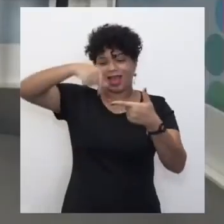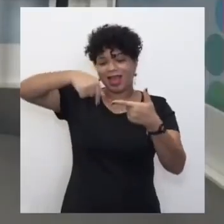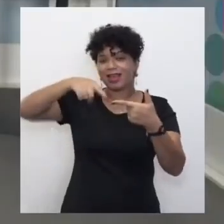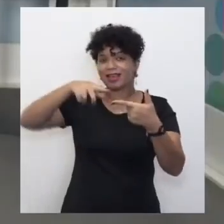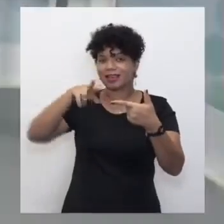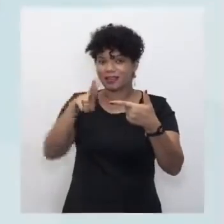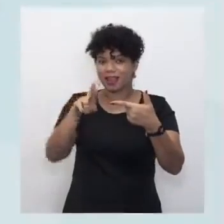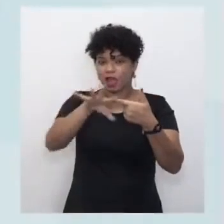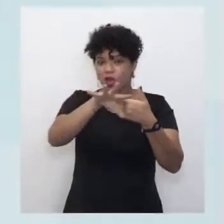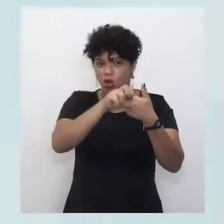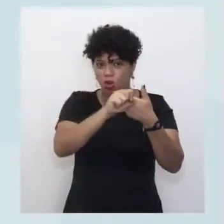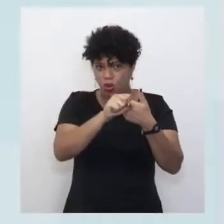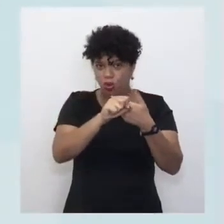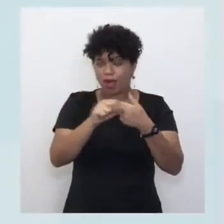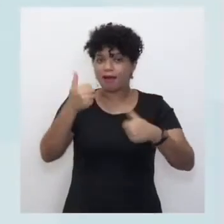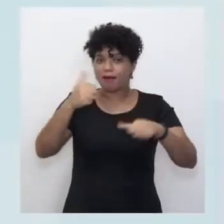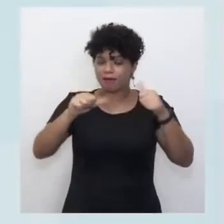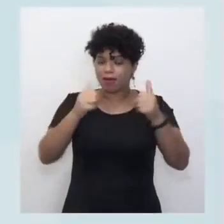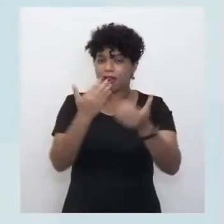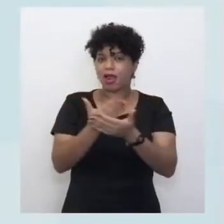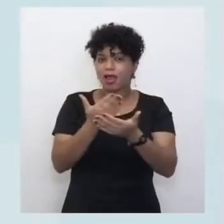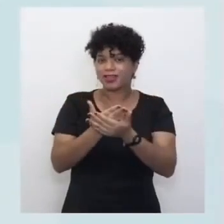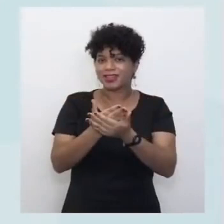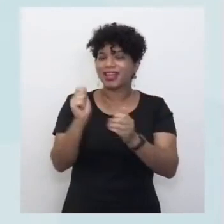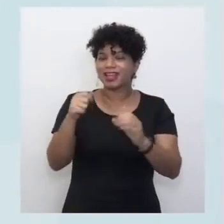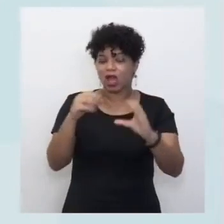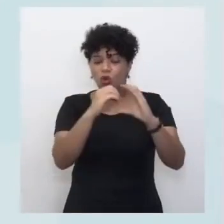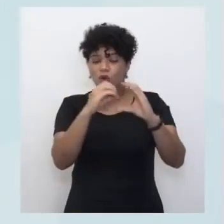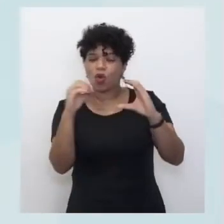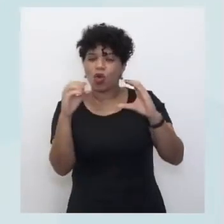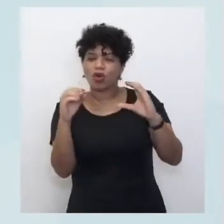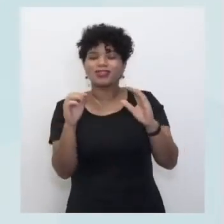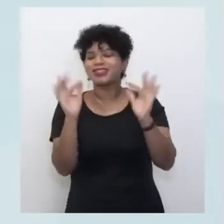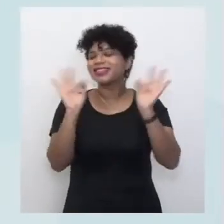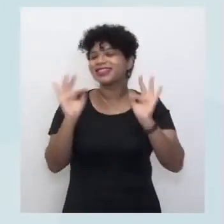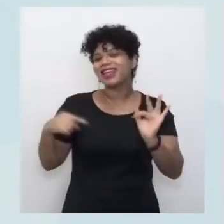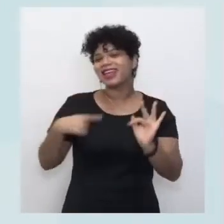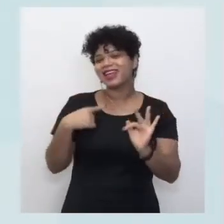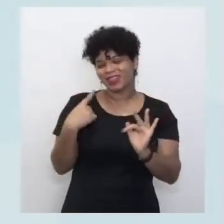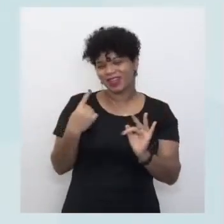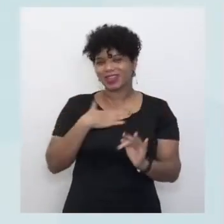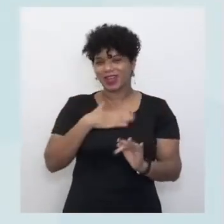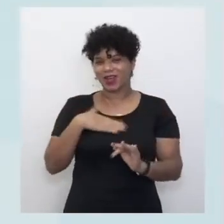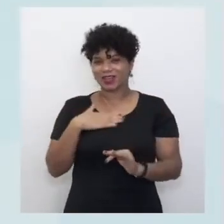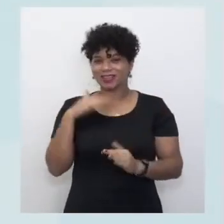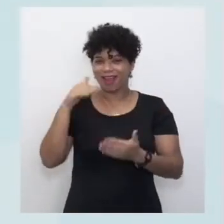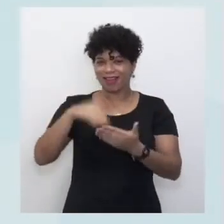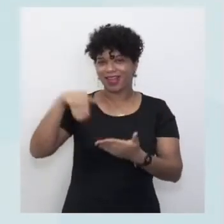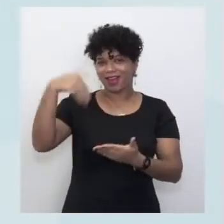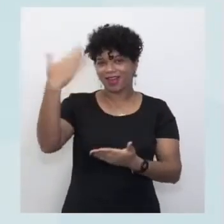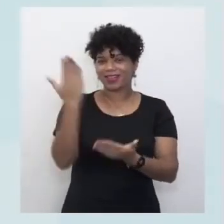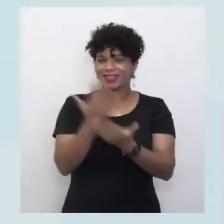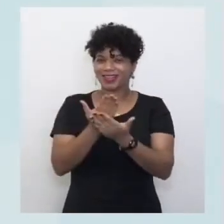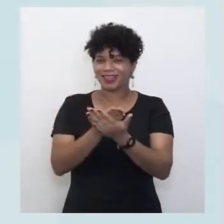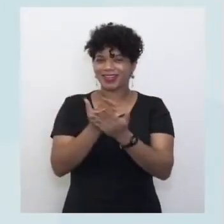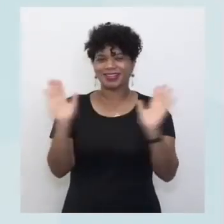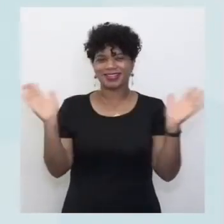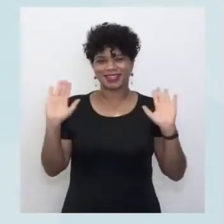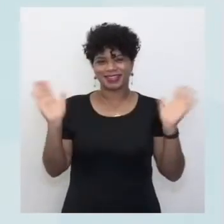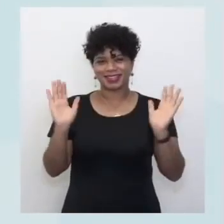Por favor, avaliem a nossa aula. Mandem carinhas felizes, que a gente agradece. E até uma próxima aula, pessoal. Tchau, tchau.